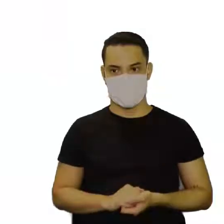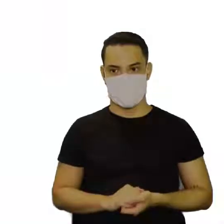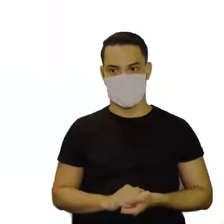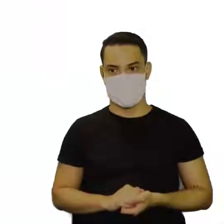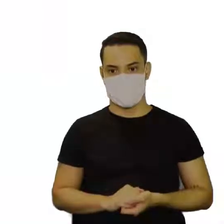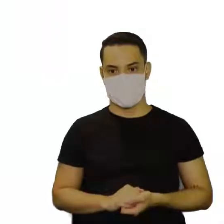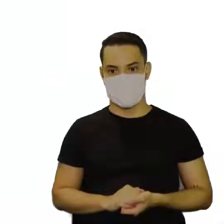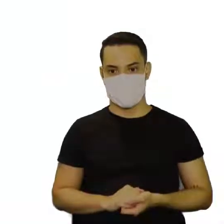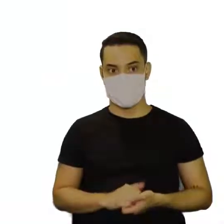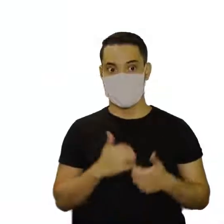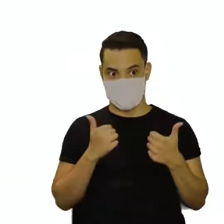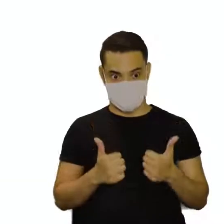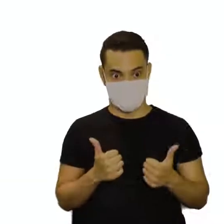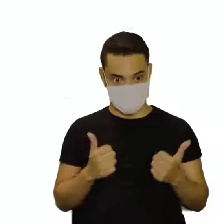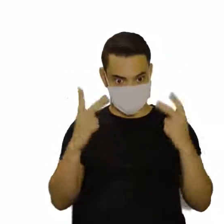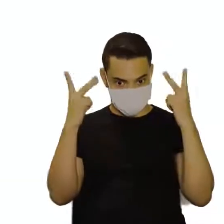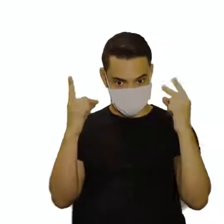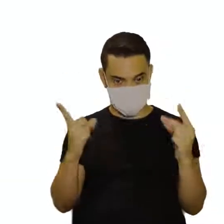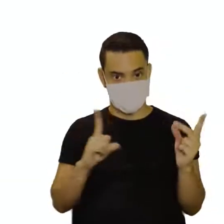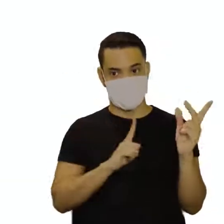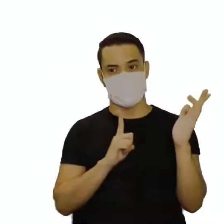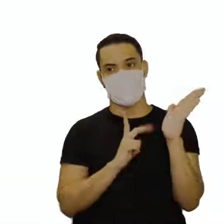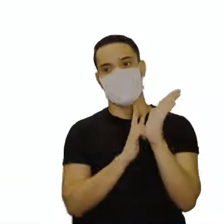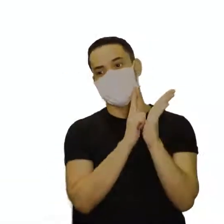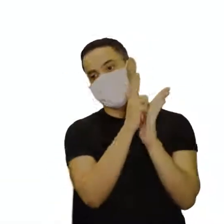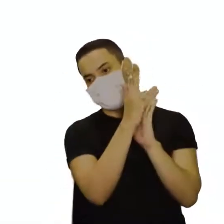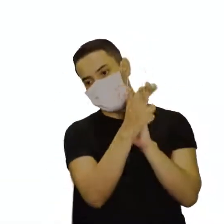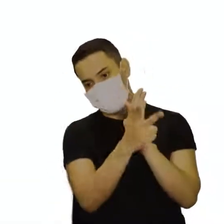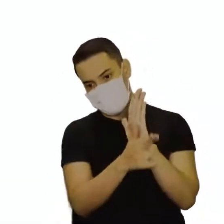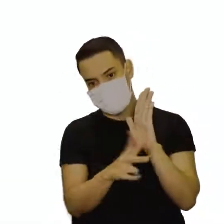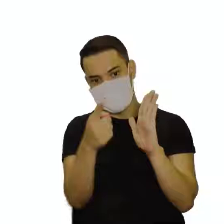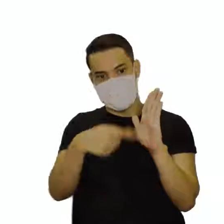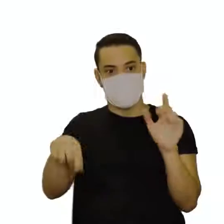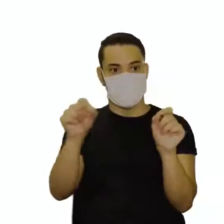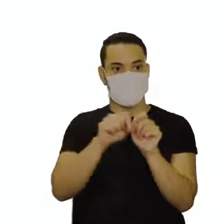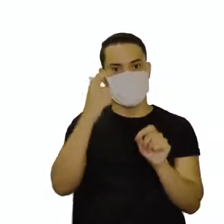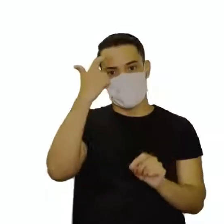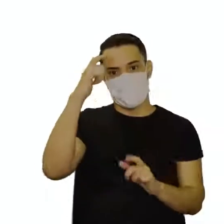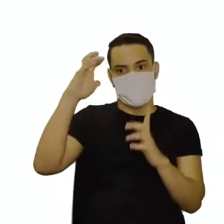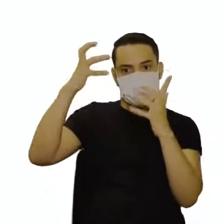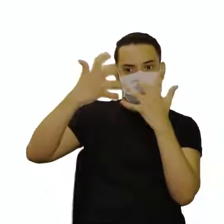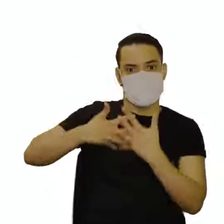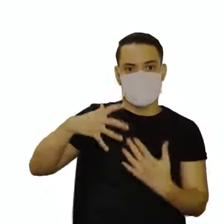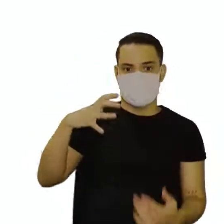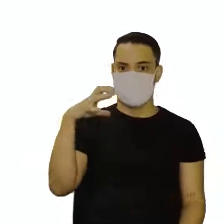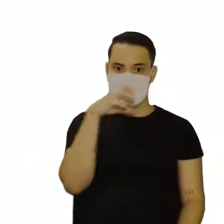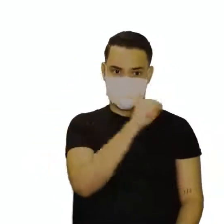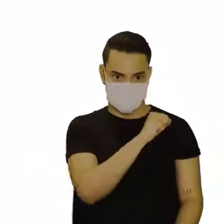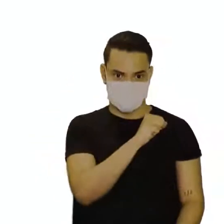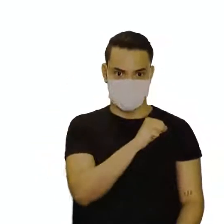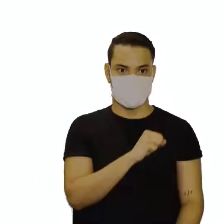Então aí, bem tranquilo. Tem várias formas de você fazer. É raciocínio lógico, né?